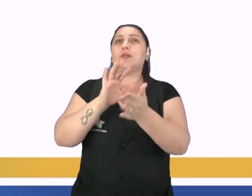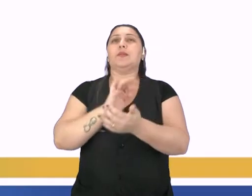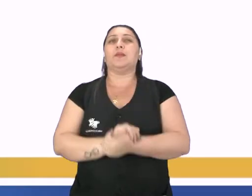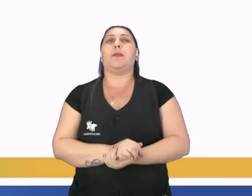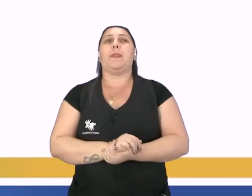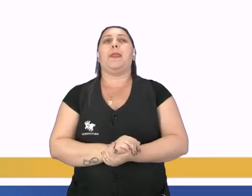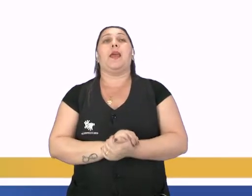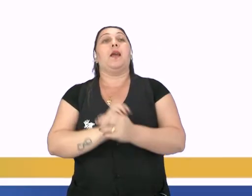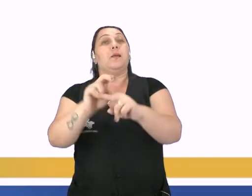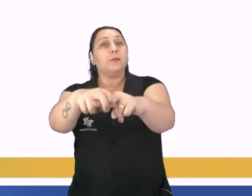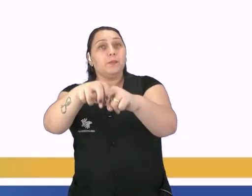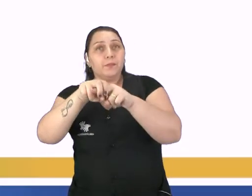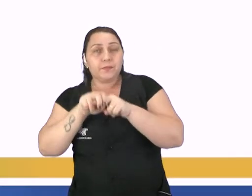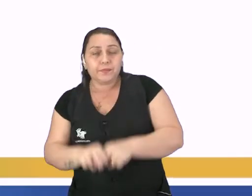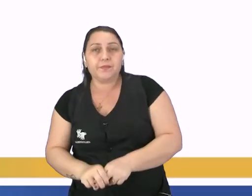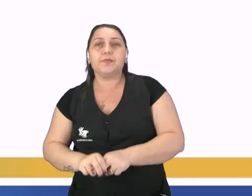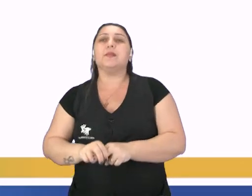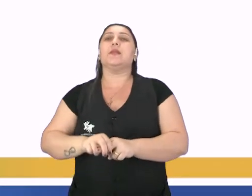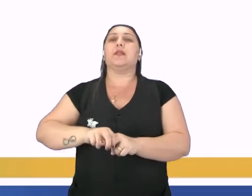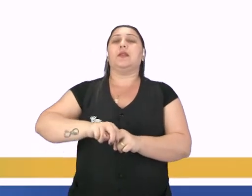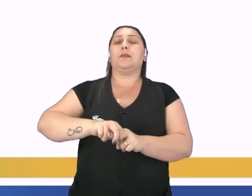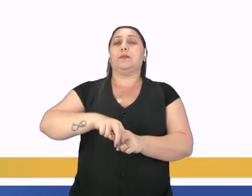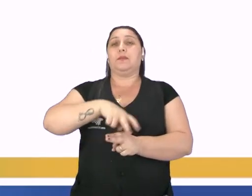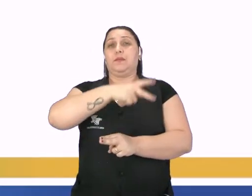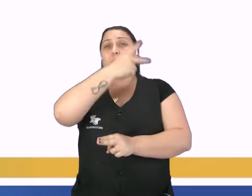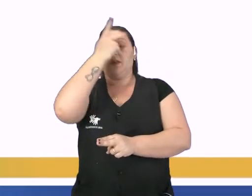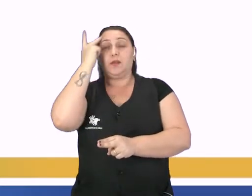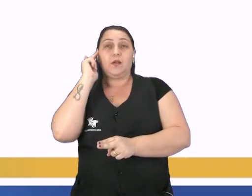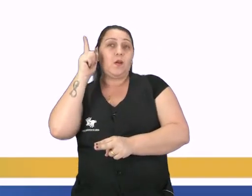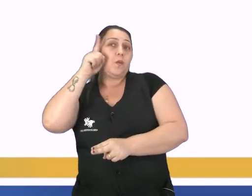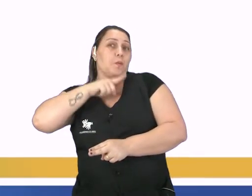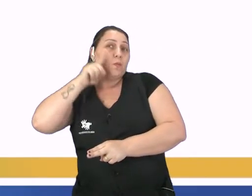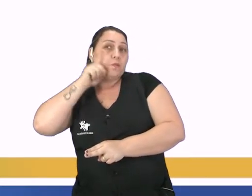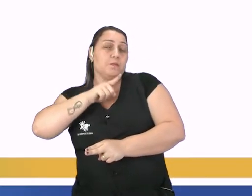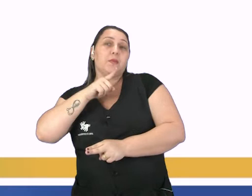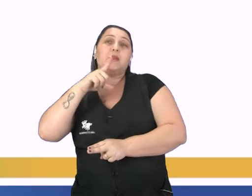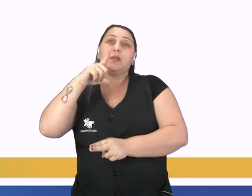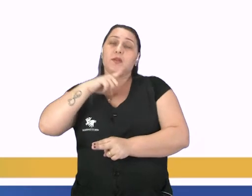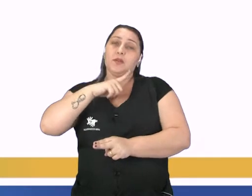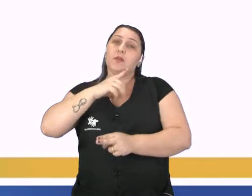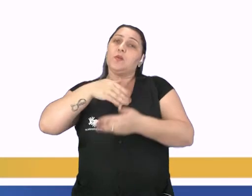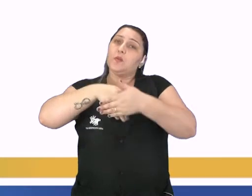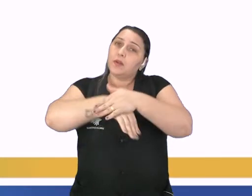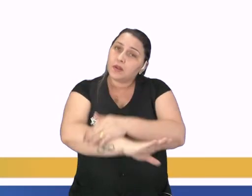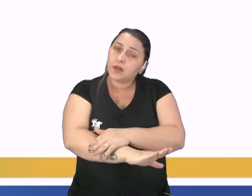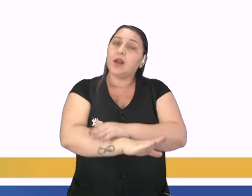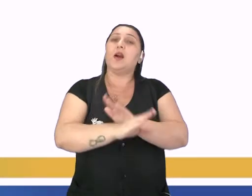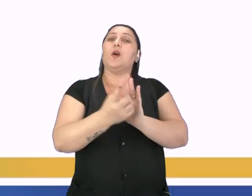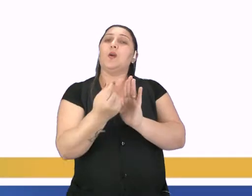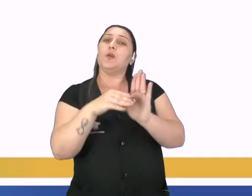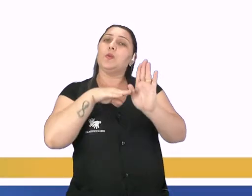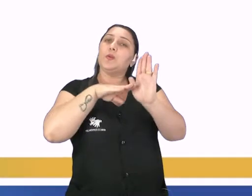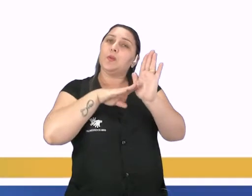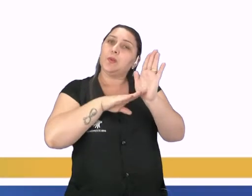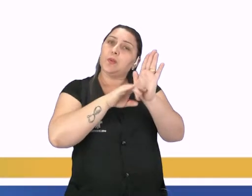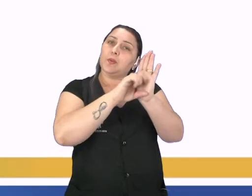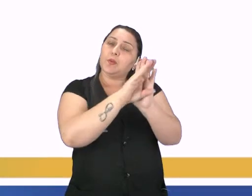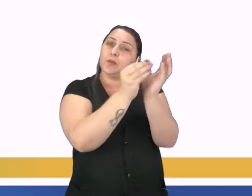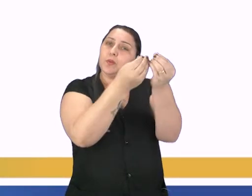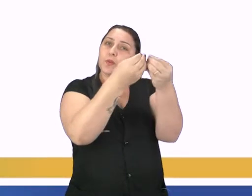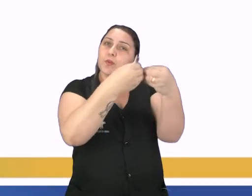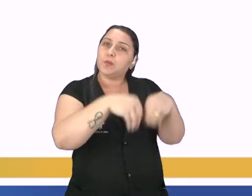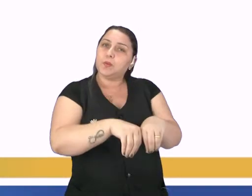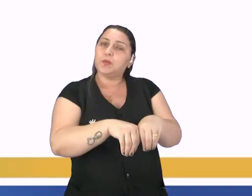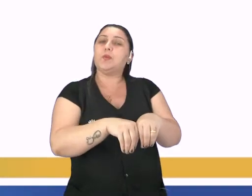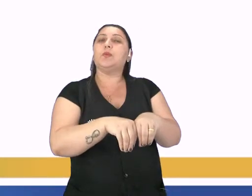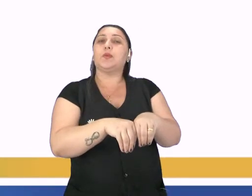vertiginosamente. Por isso, milhões de investidores norte-americanos que puseram seu dinheiro na Bolsa de Valores de Nova York faliram